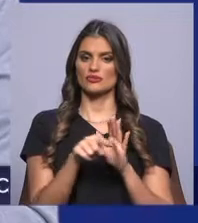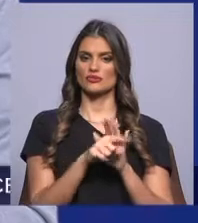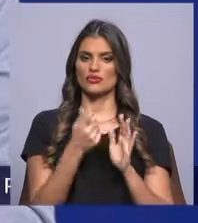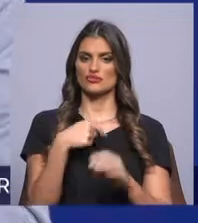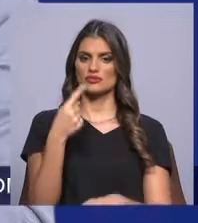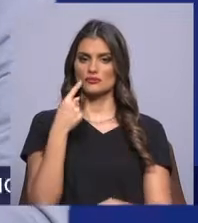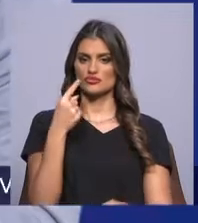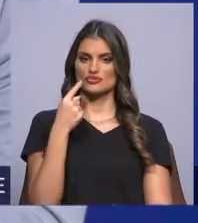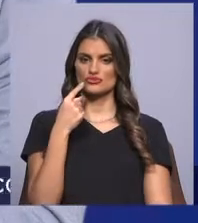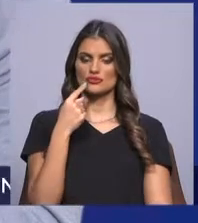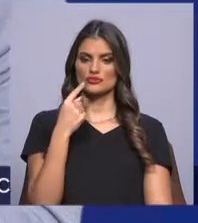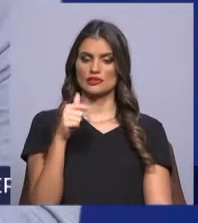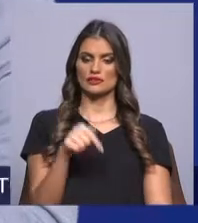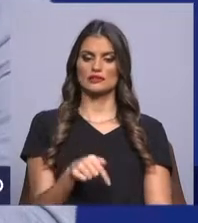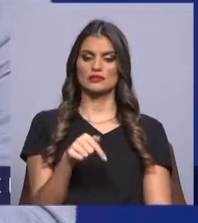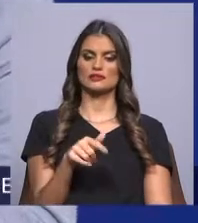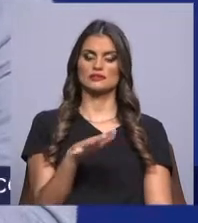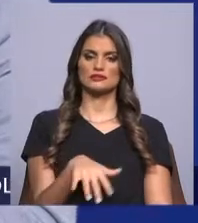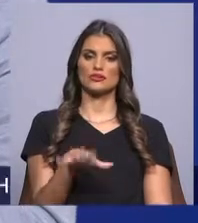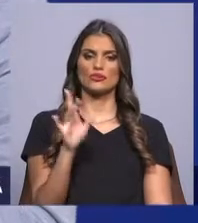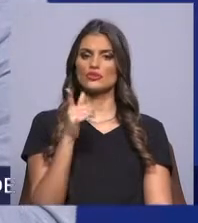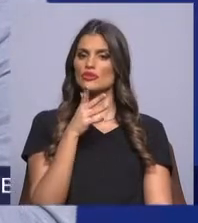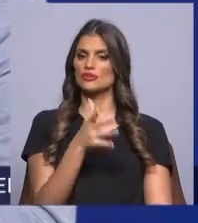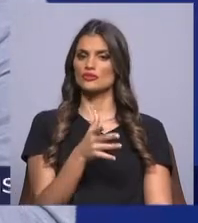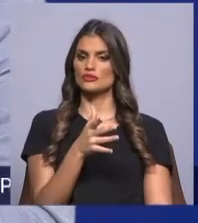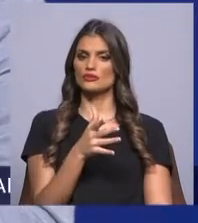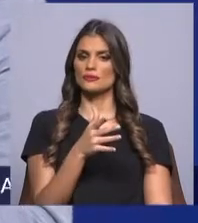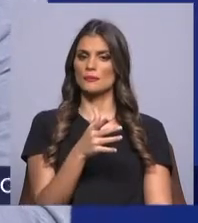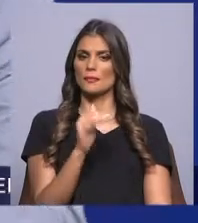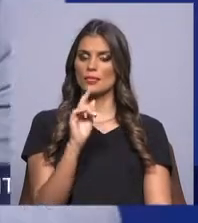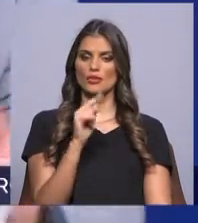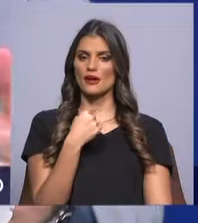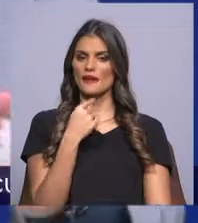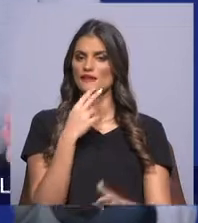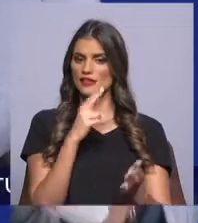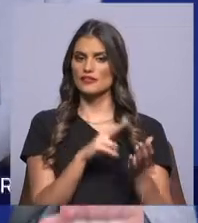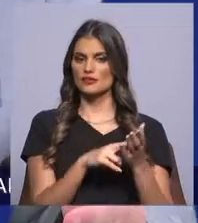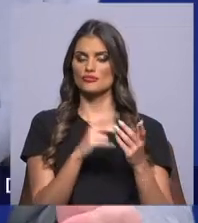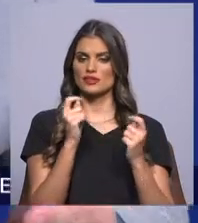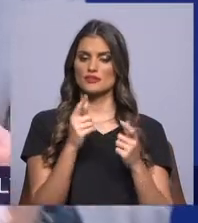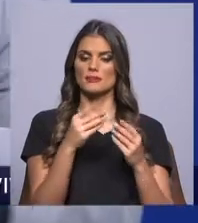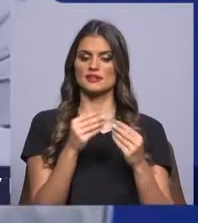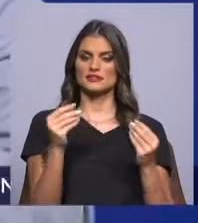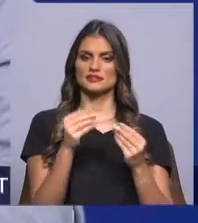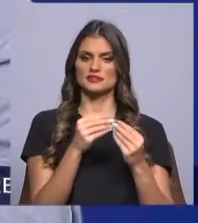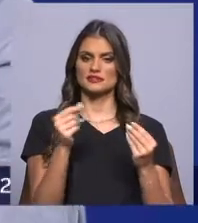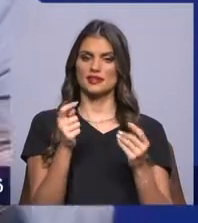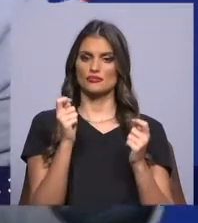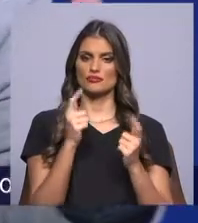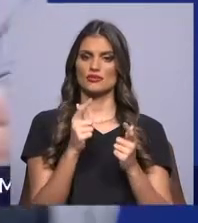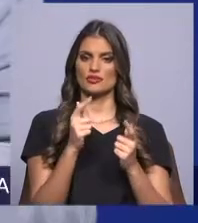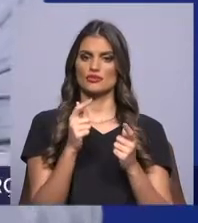conhecemos no nosso mundo. E quando eu digo que não se suportam um ao outro, é mesmo verdade. Quando um pedaço de matéria encontra um pedaço de